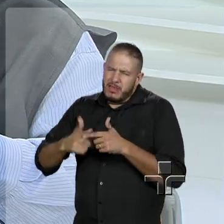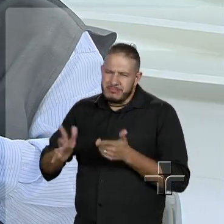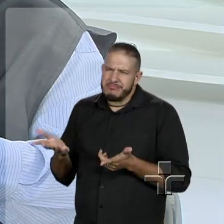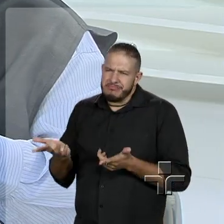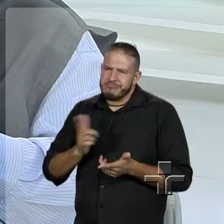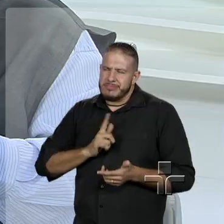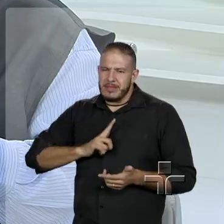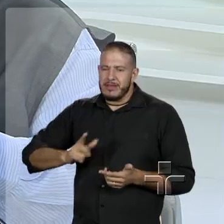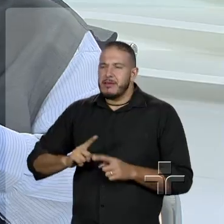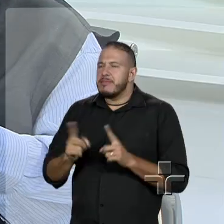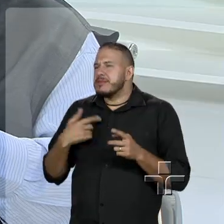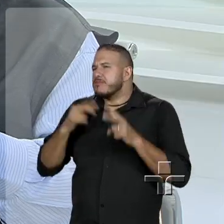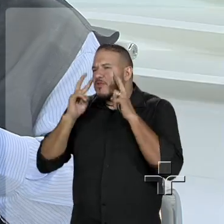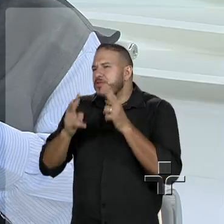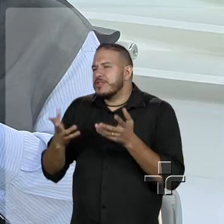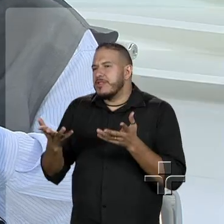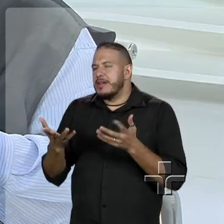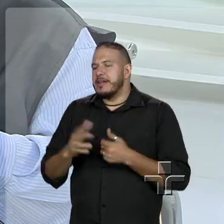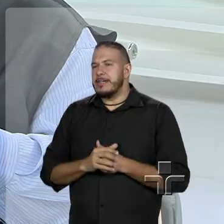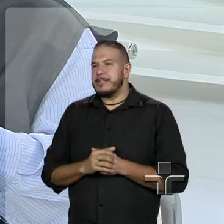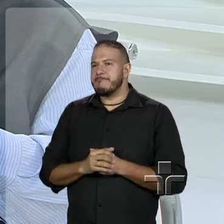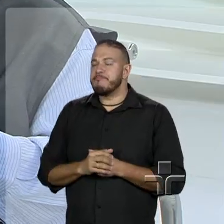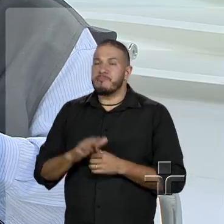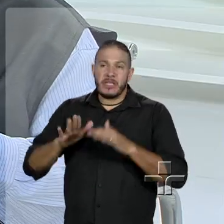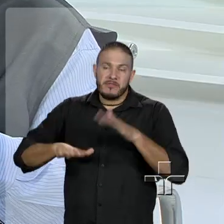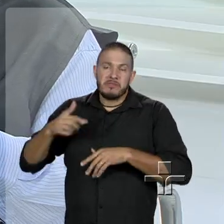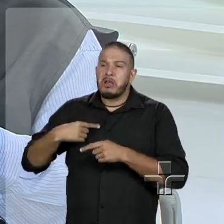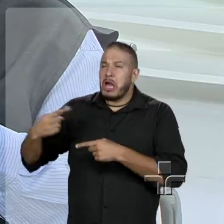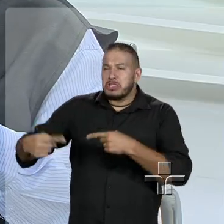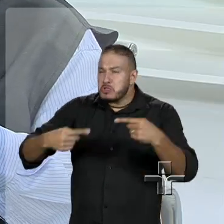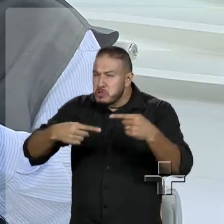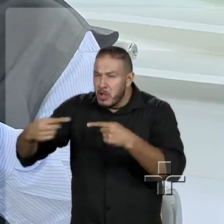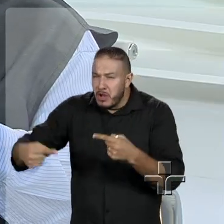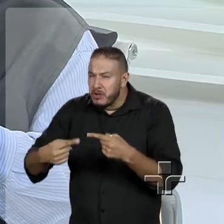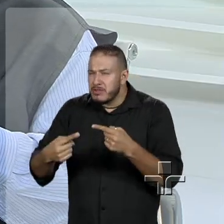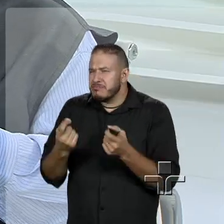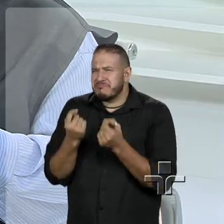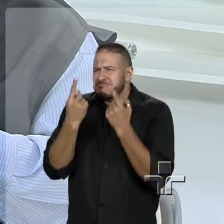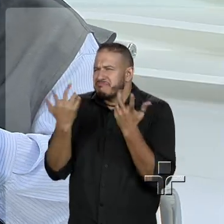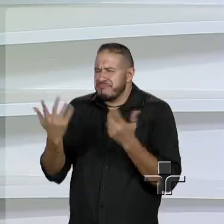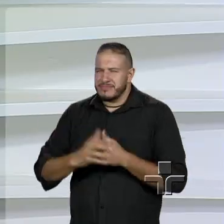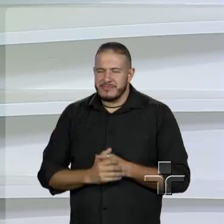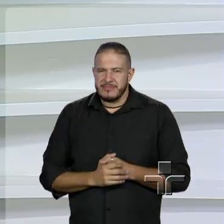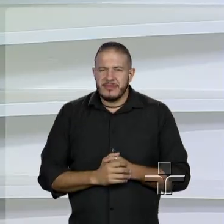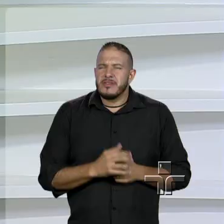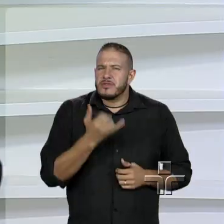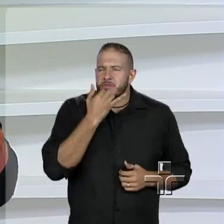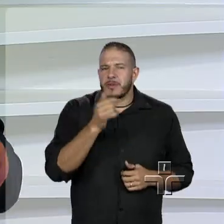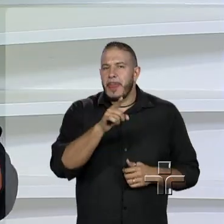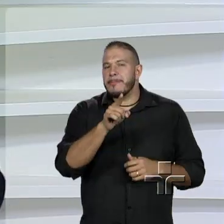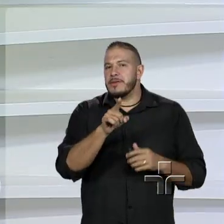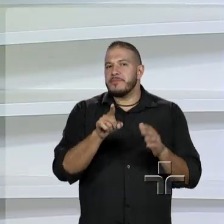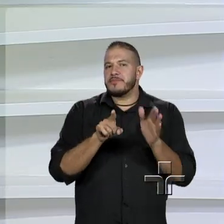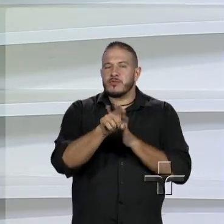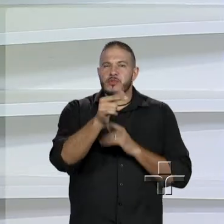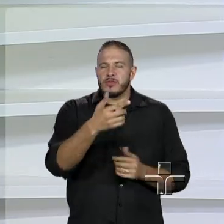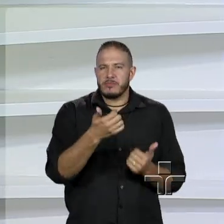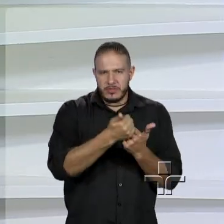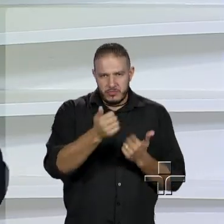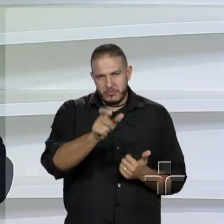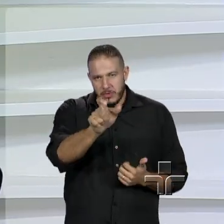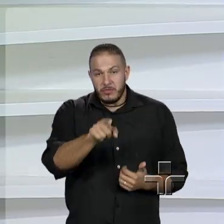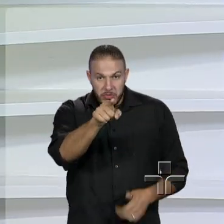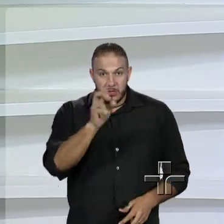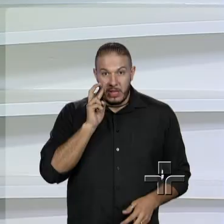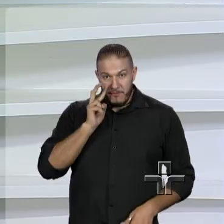aqui. Você veja, as discussões são ridículas. Ministro, o senhor falou que o Congresso, o senhor está